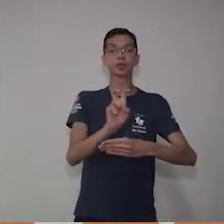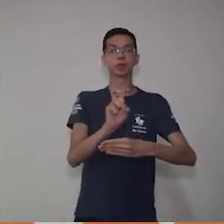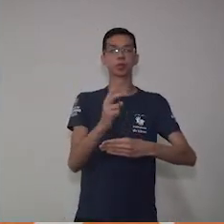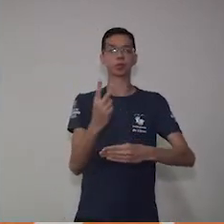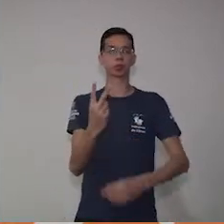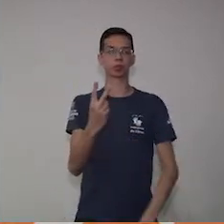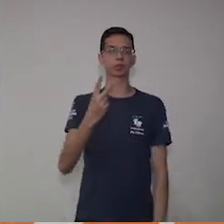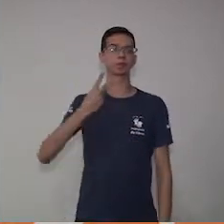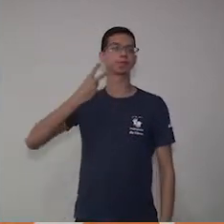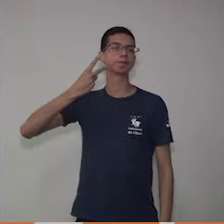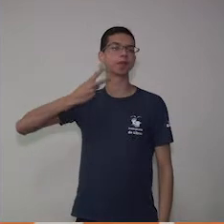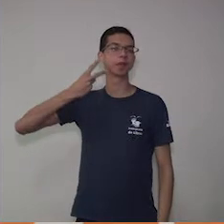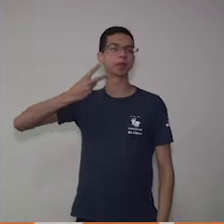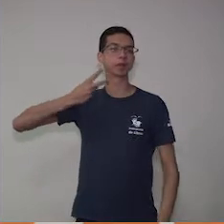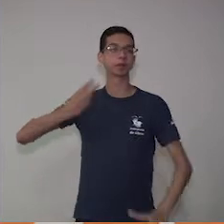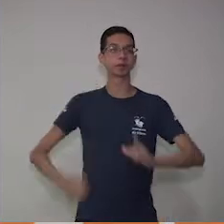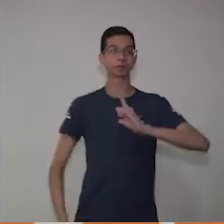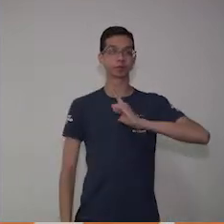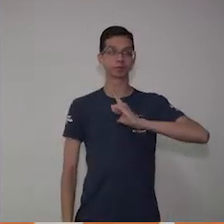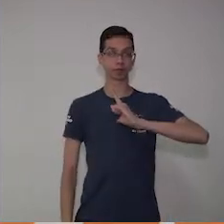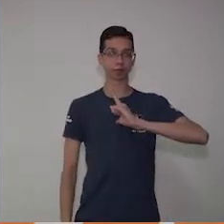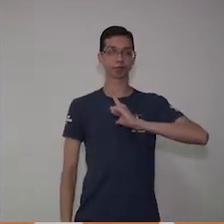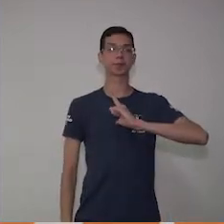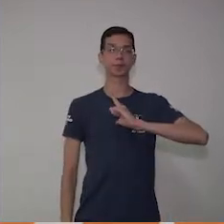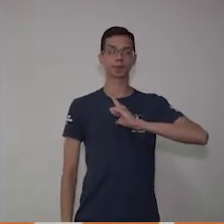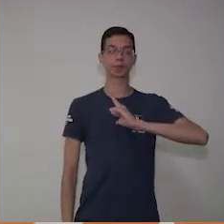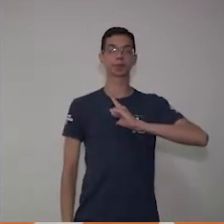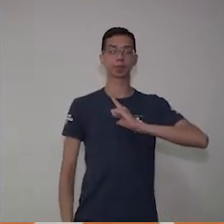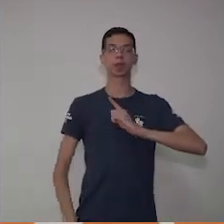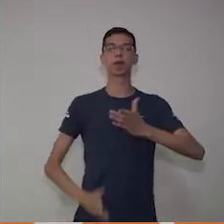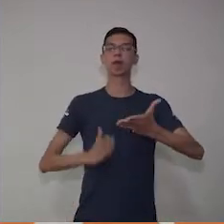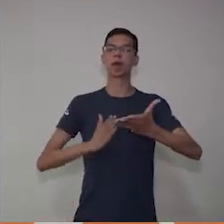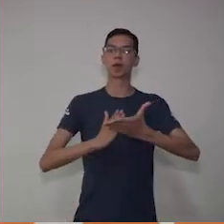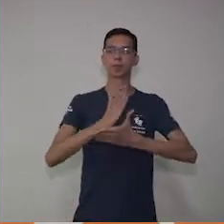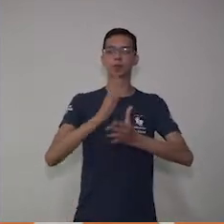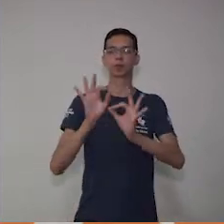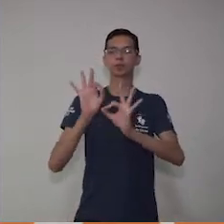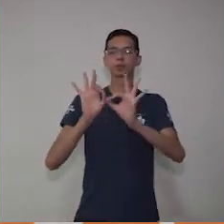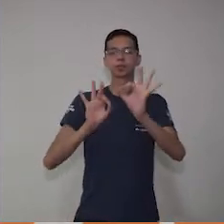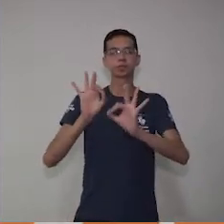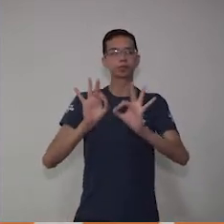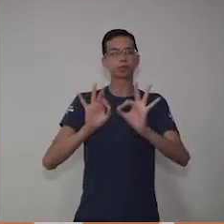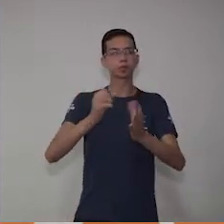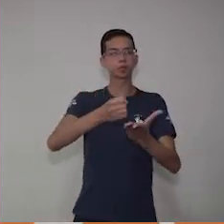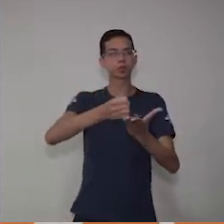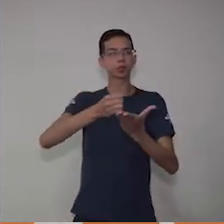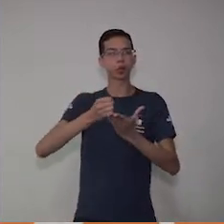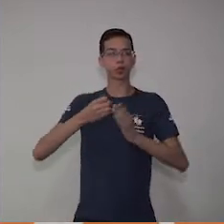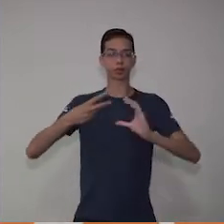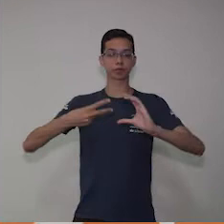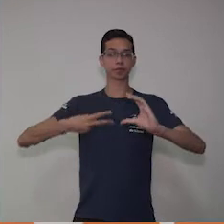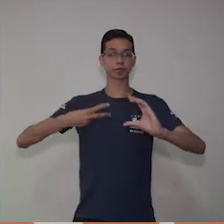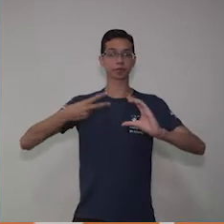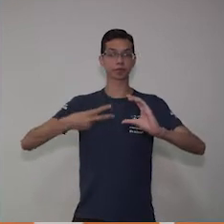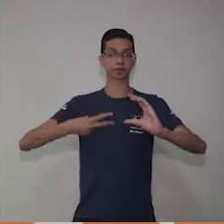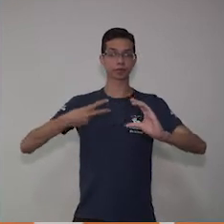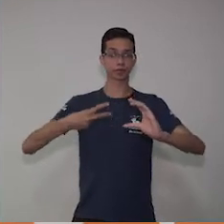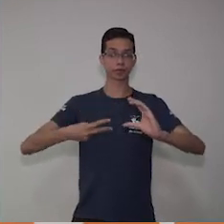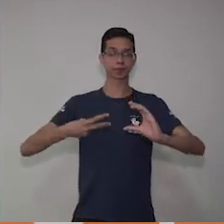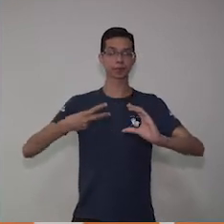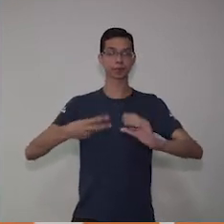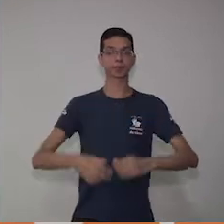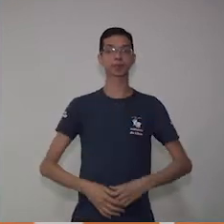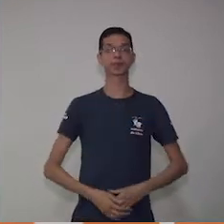e vereadoras, o projeto que nós tínhamos enviado à Câmara Municipal, que prorrogou a